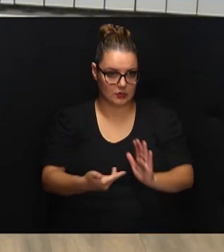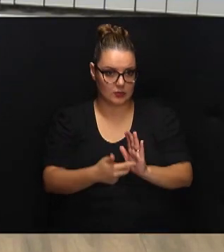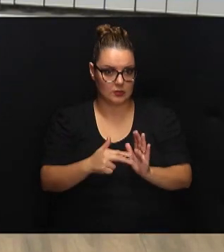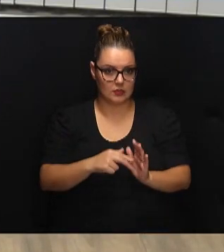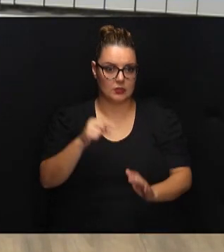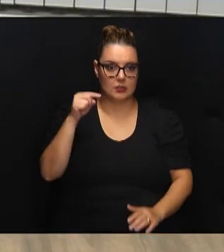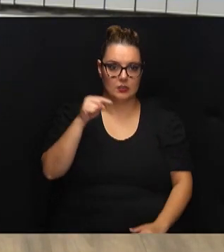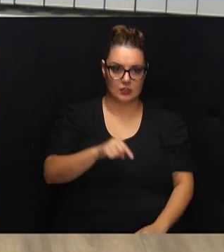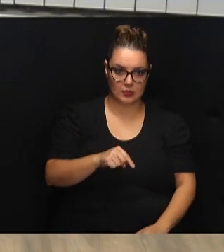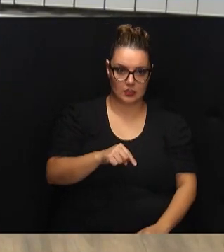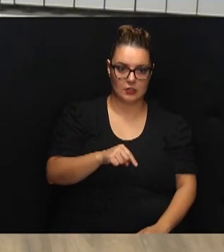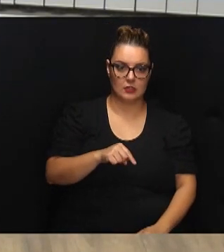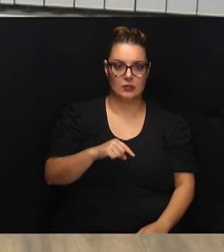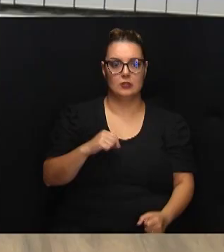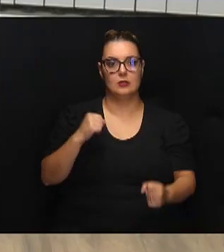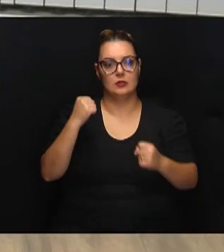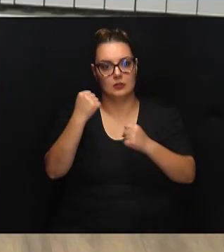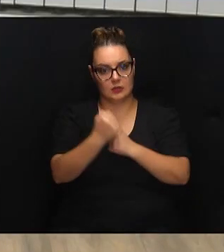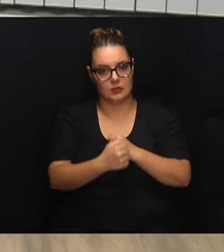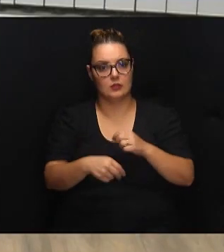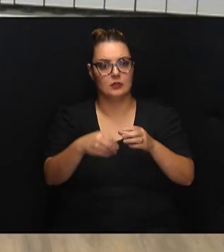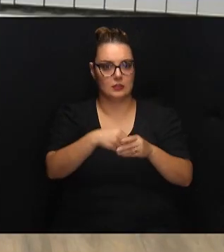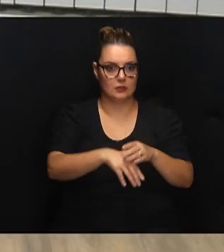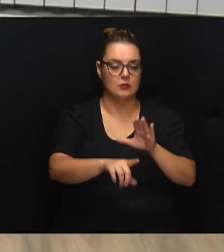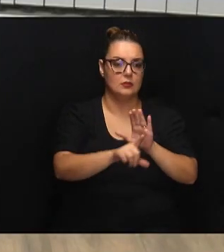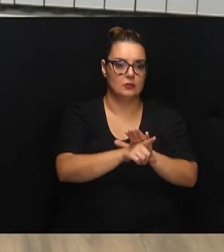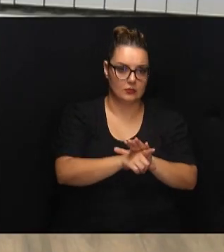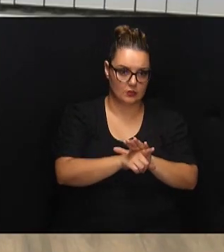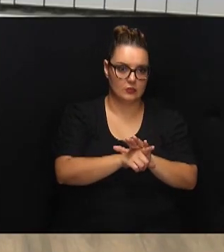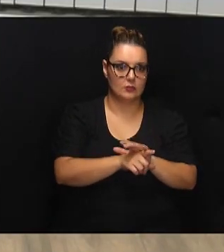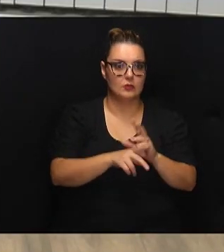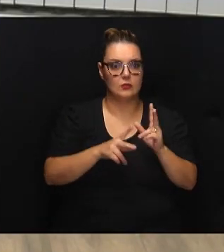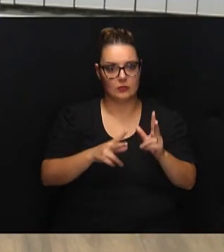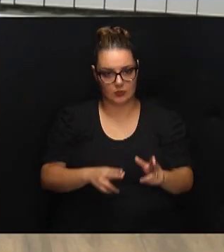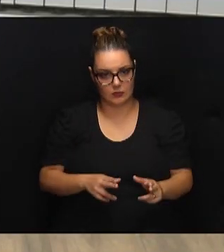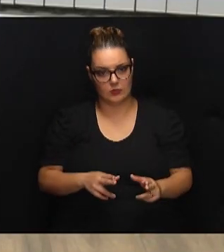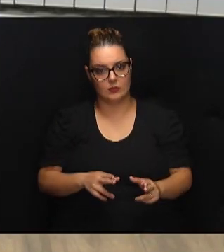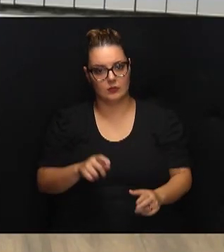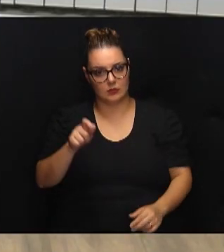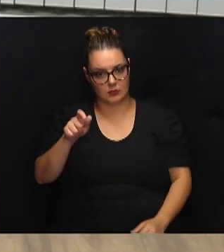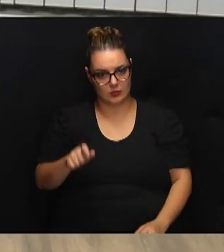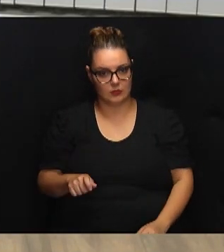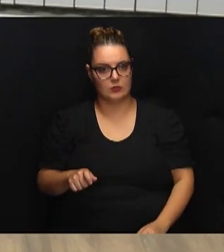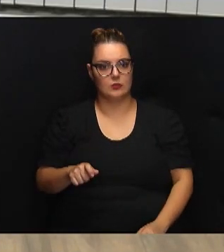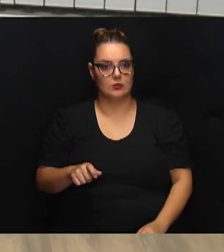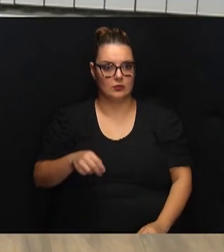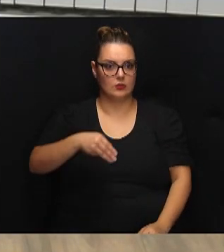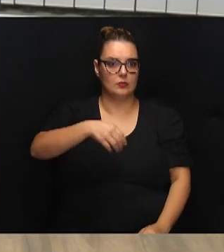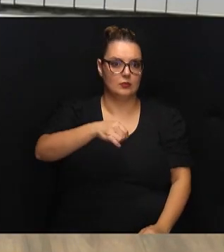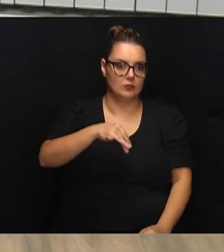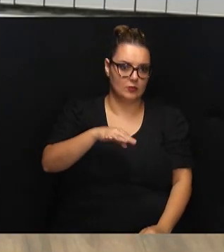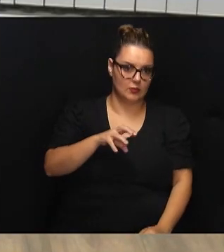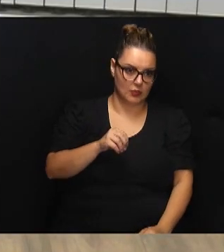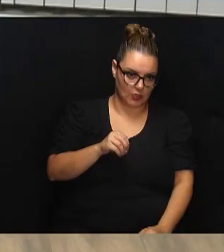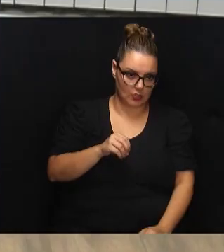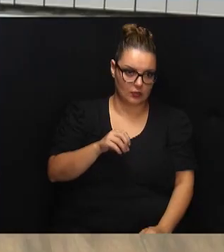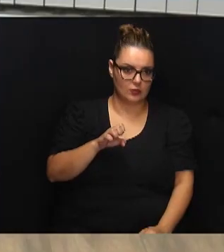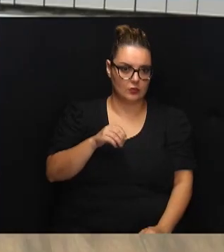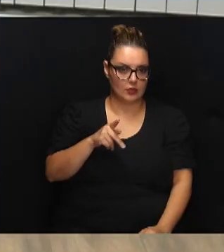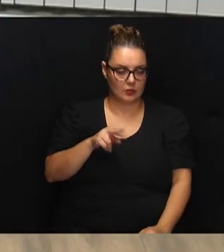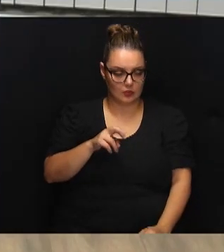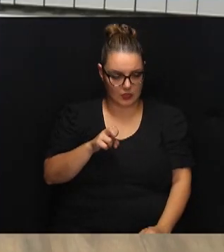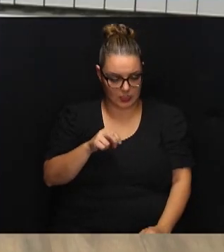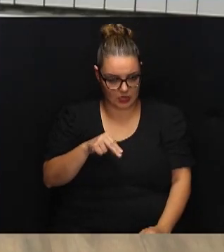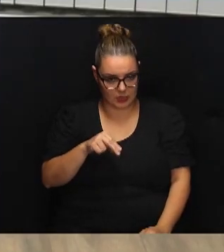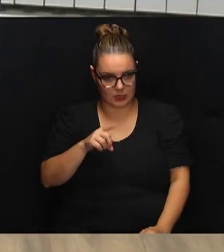está resguardada na lei, assim como uma pessoa que é um microempreendedor individual. Então, eu